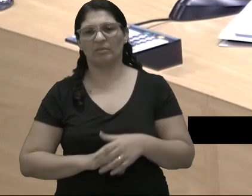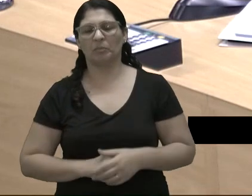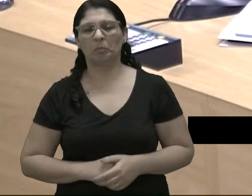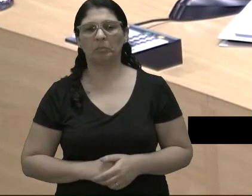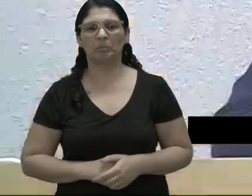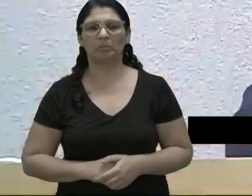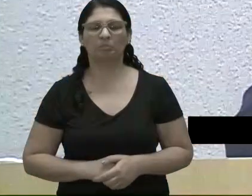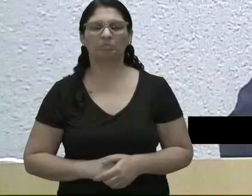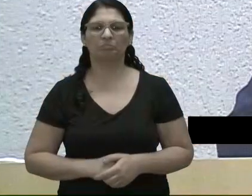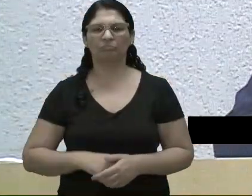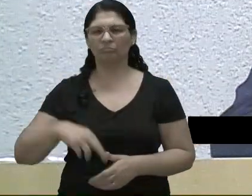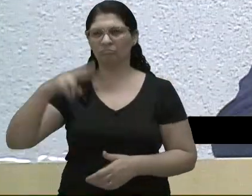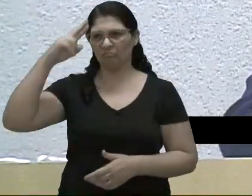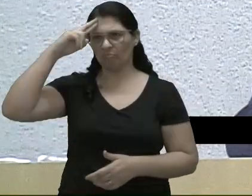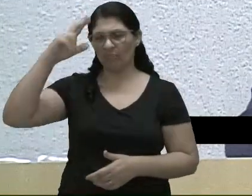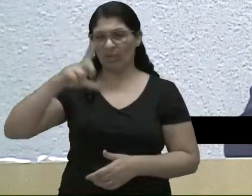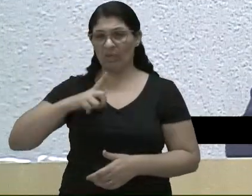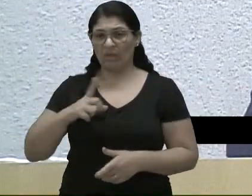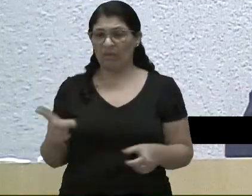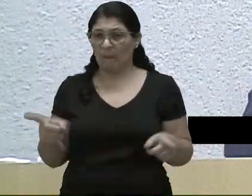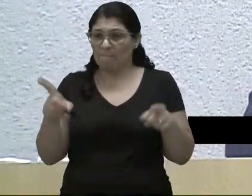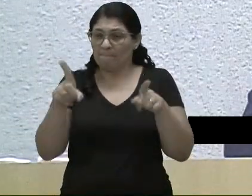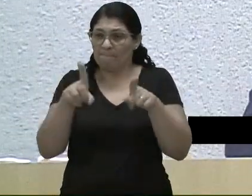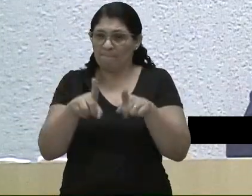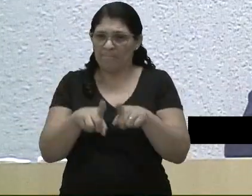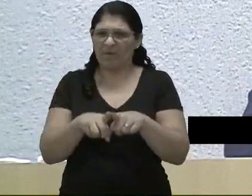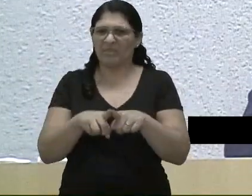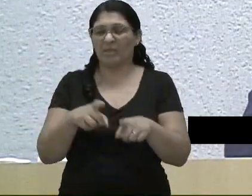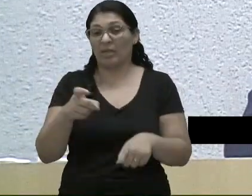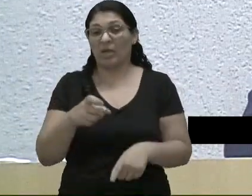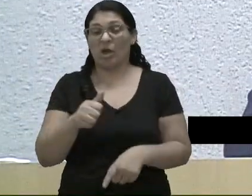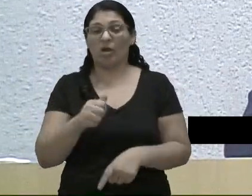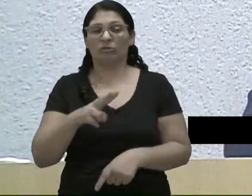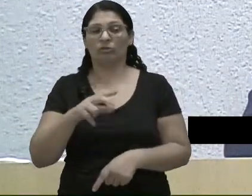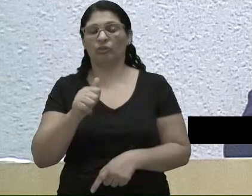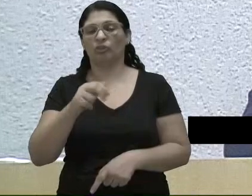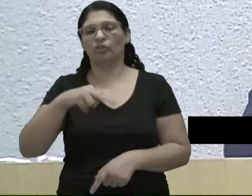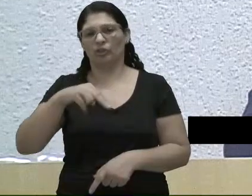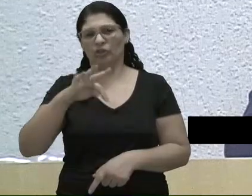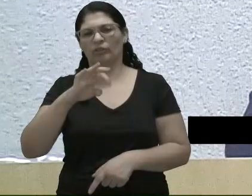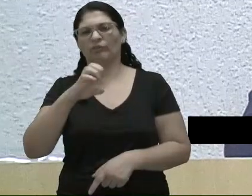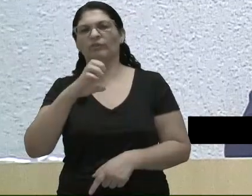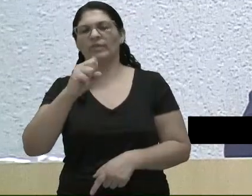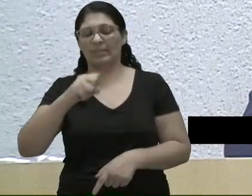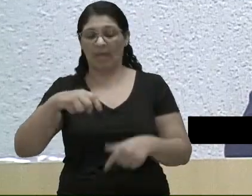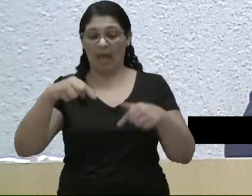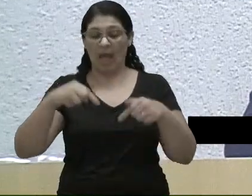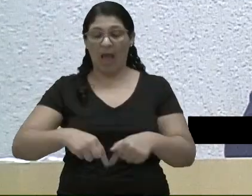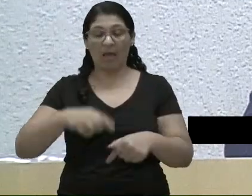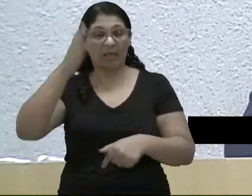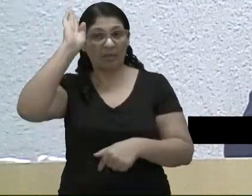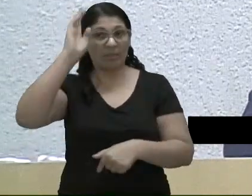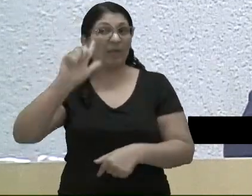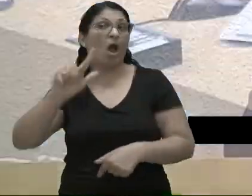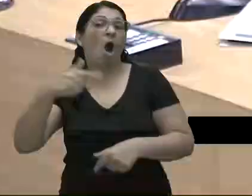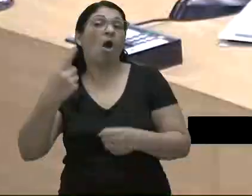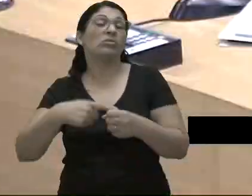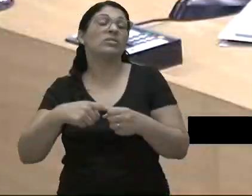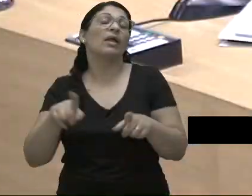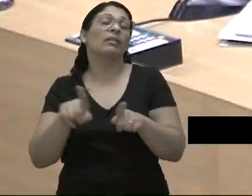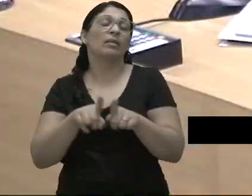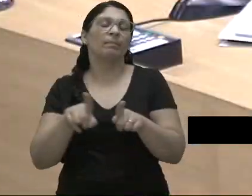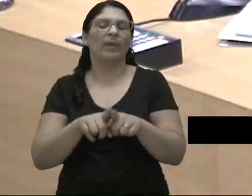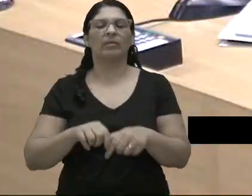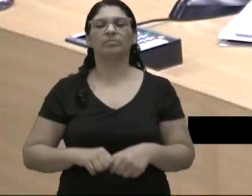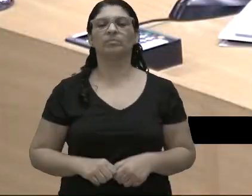E o senhor tem essa parceria com essa empresa, a Chavantes, só aqui ou em outros lugares também, outros municípios? É só em Taubaté ou não?